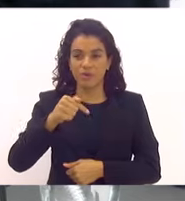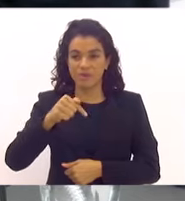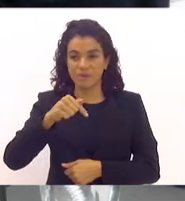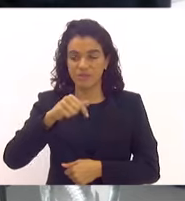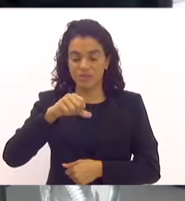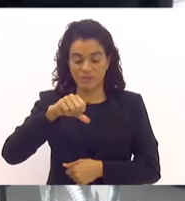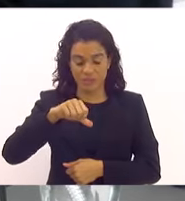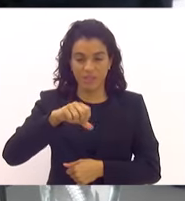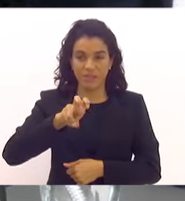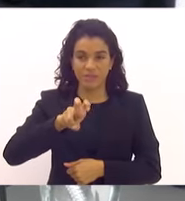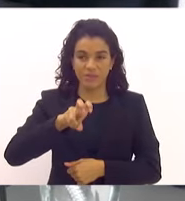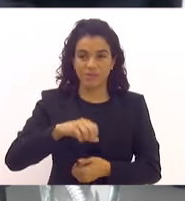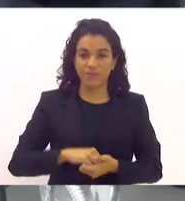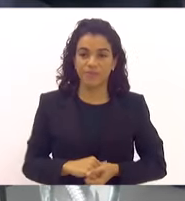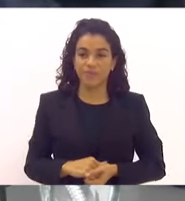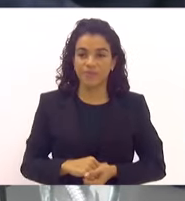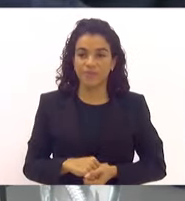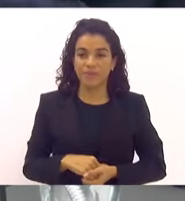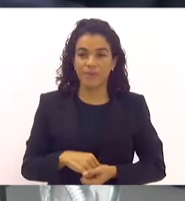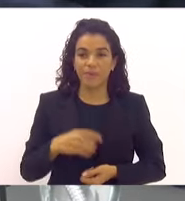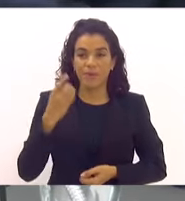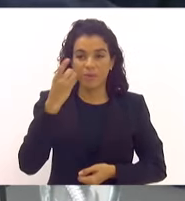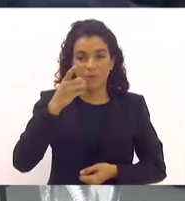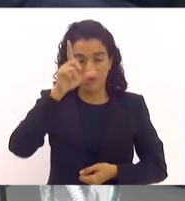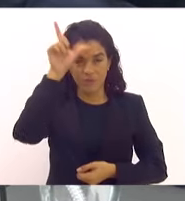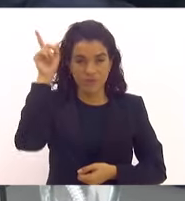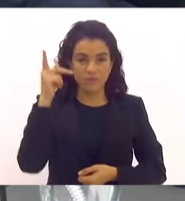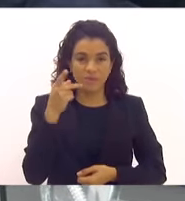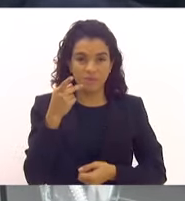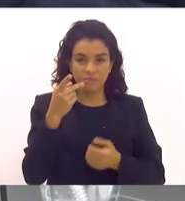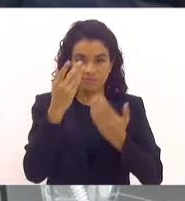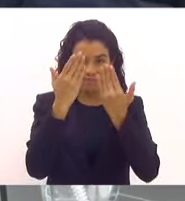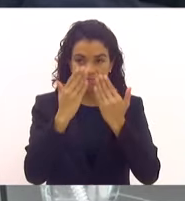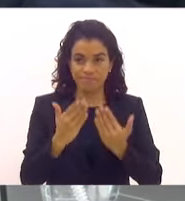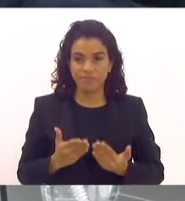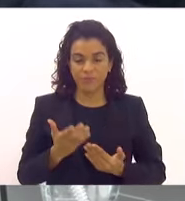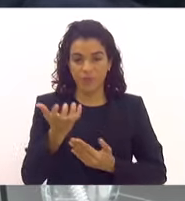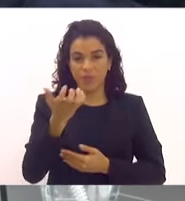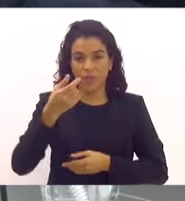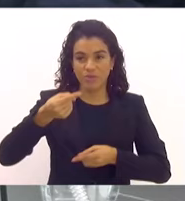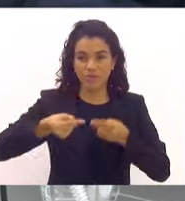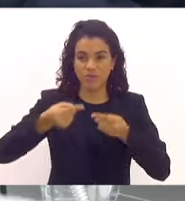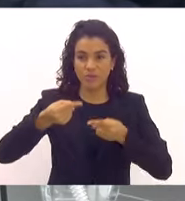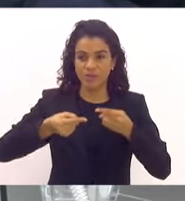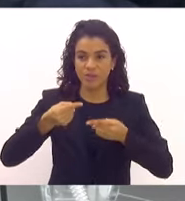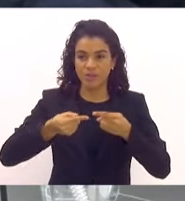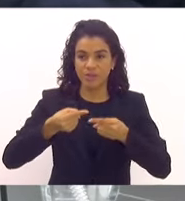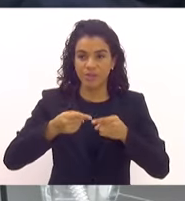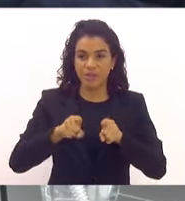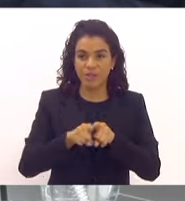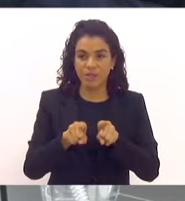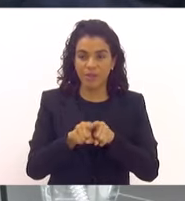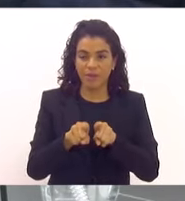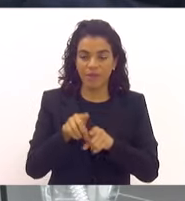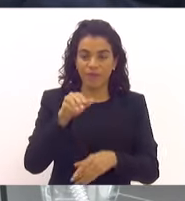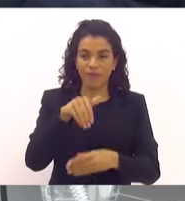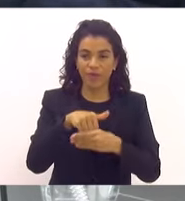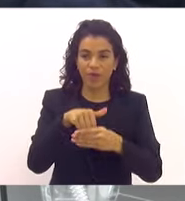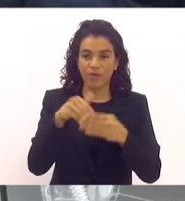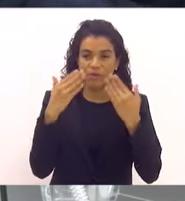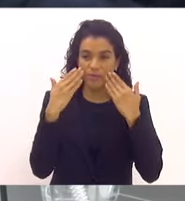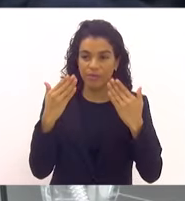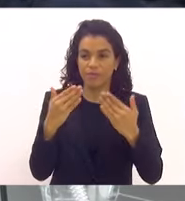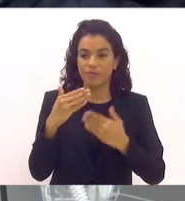Pedido de vista do deputado Luiz Paulo. Eu queria discutir essa matéria. Para discutir, apresentar o voto, deputado doutor Serginho, apresentar o